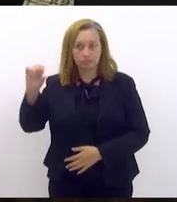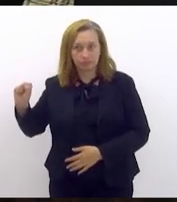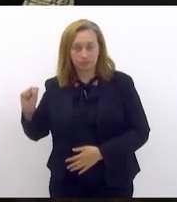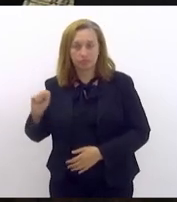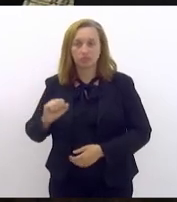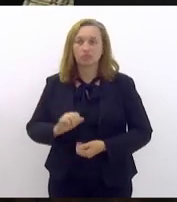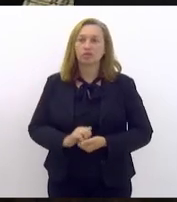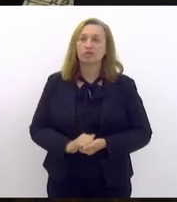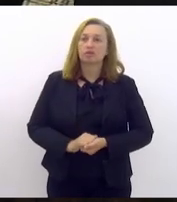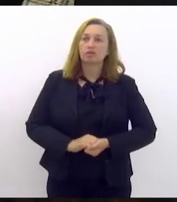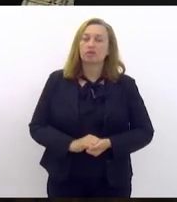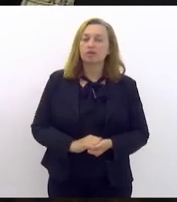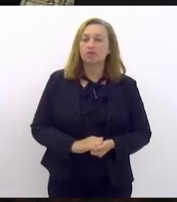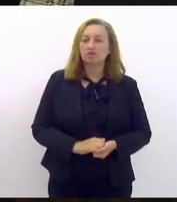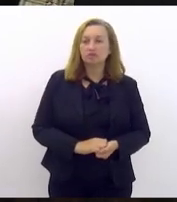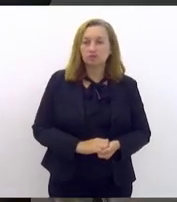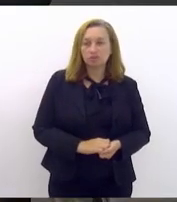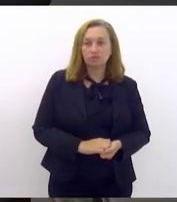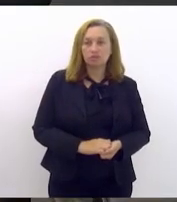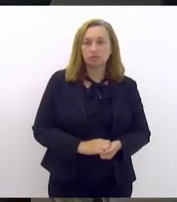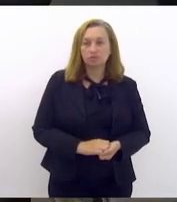Gentileza.